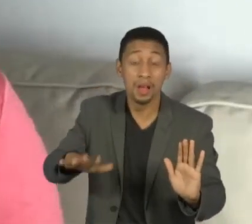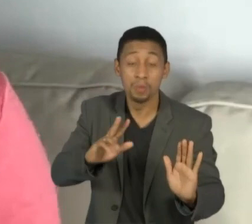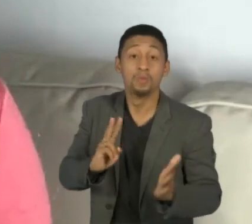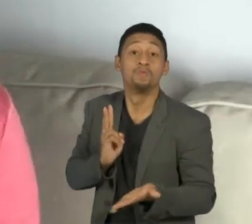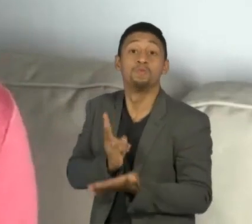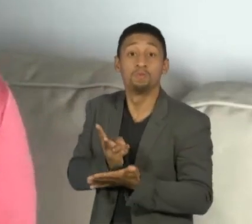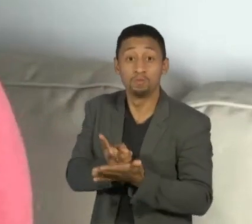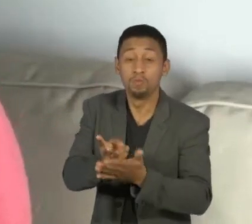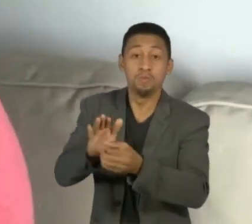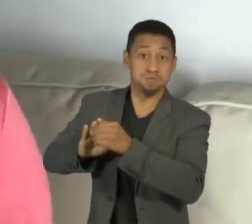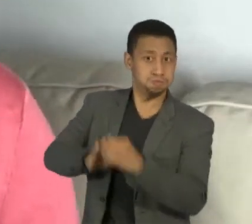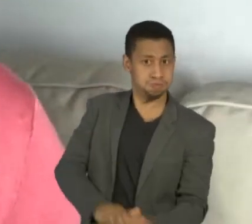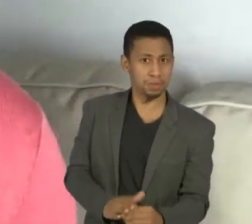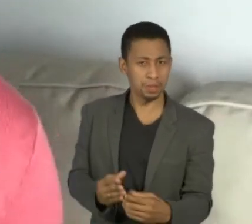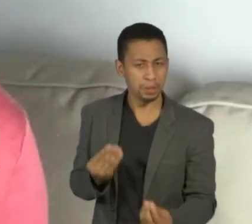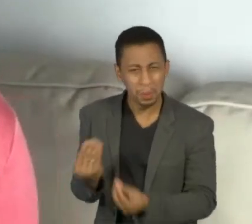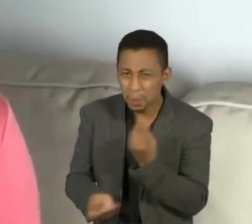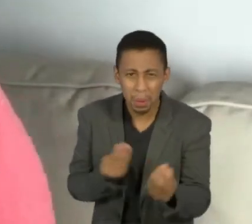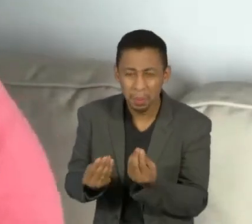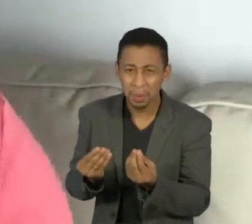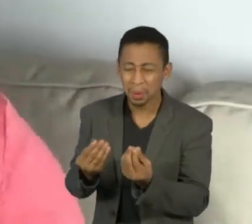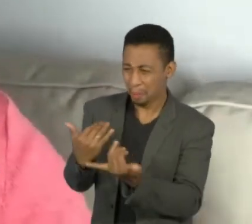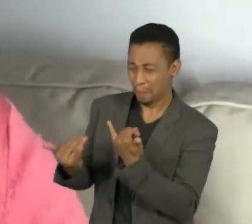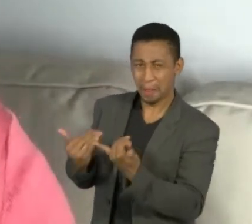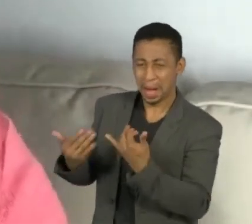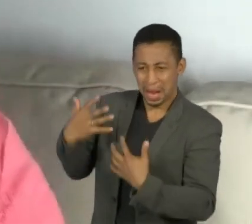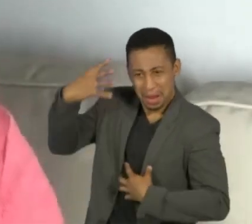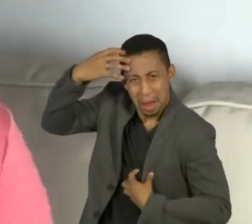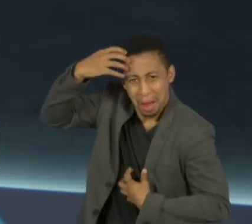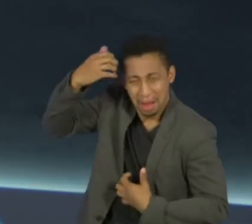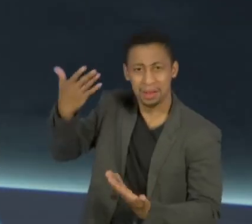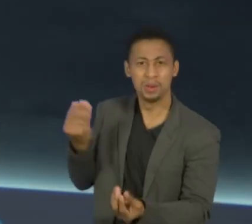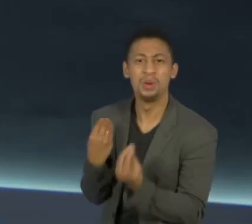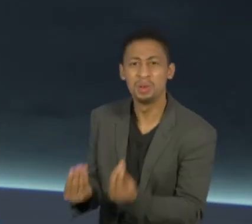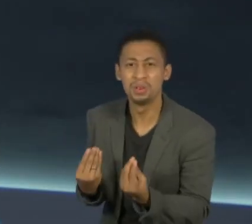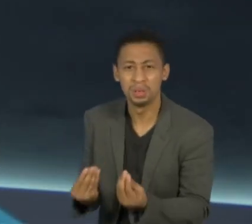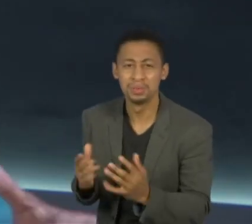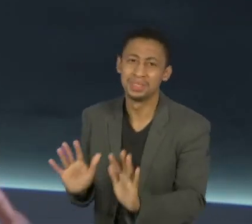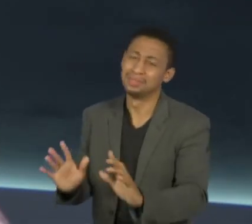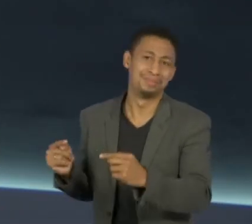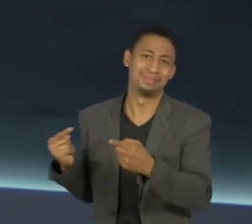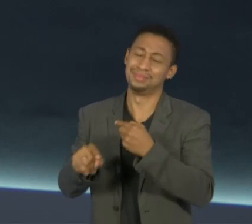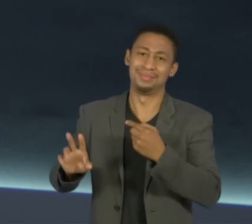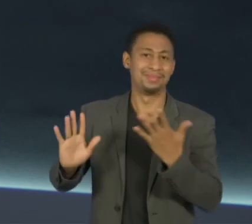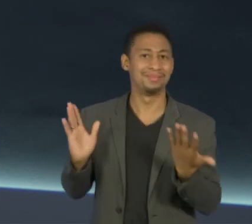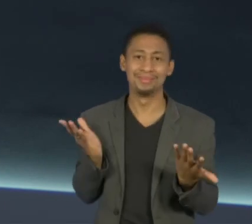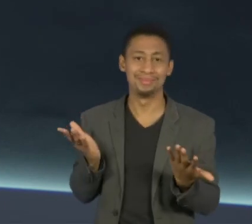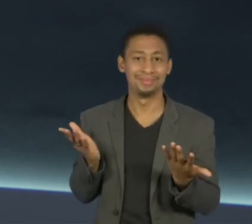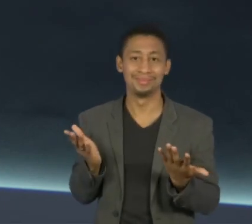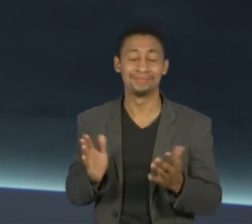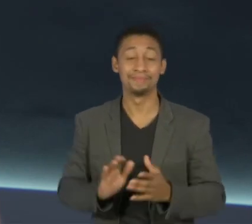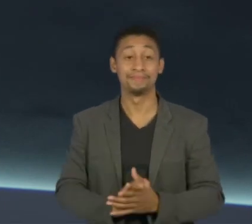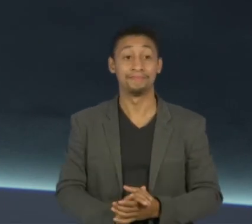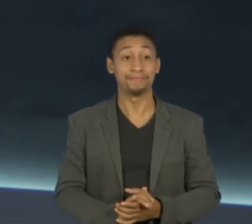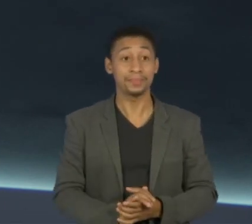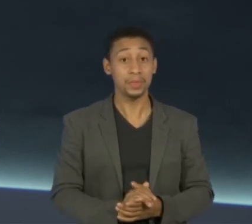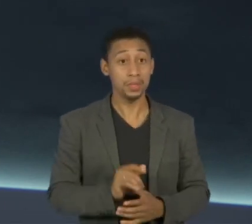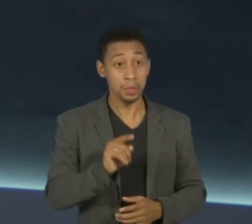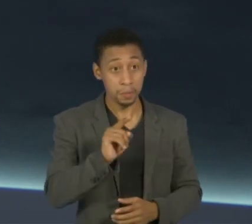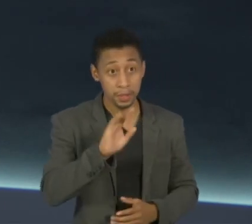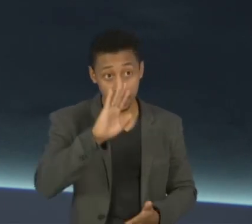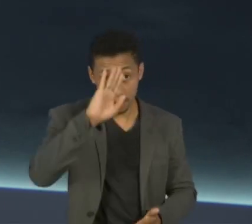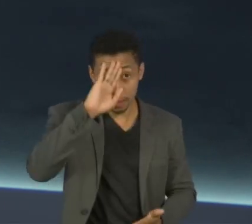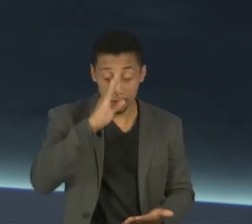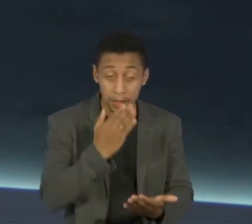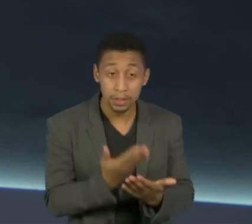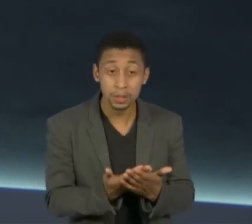história, a ligação entre o homem e o macaco, por exemplo, ou o menos civilizado. E Ade, em que medida você acredita